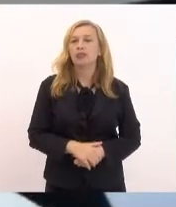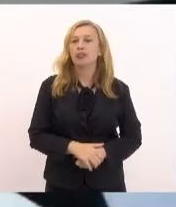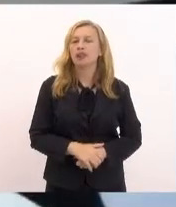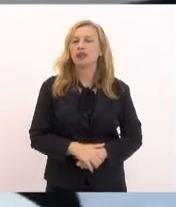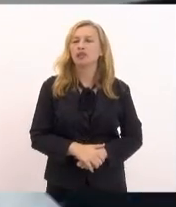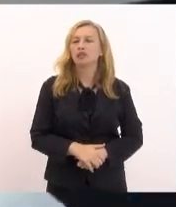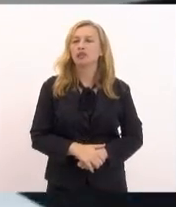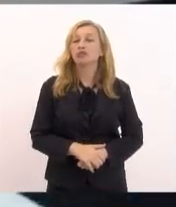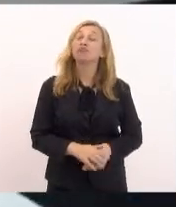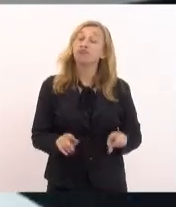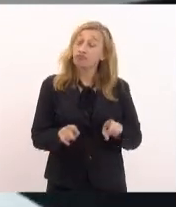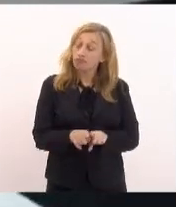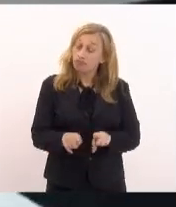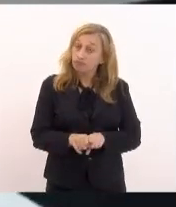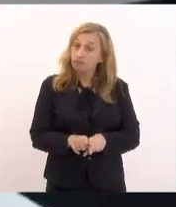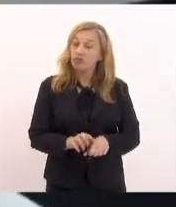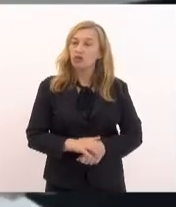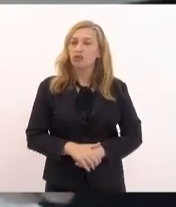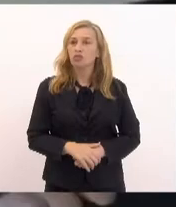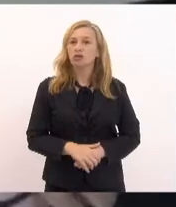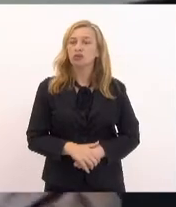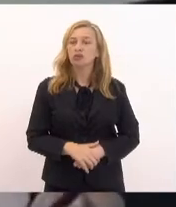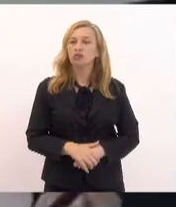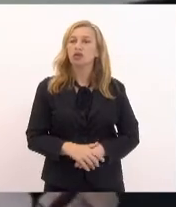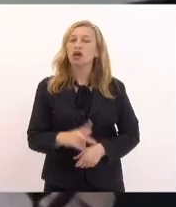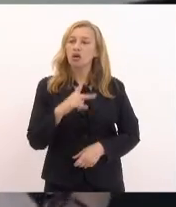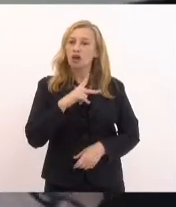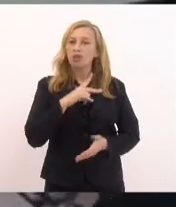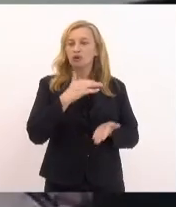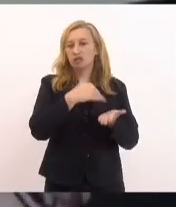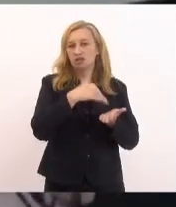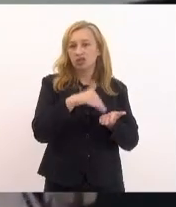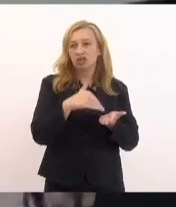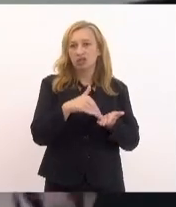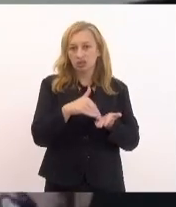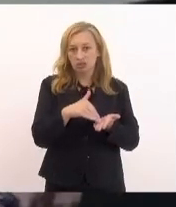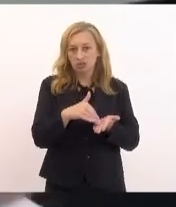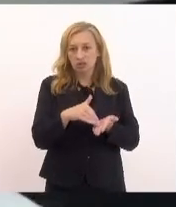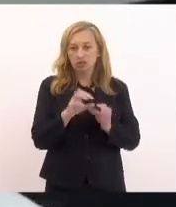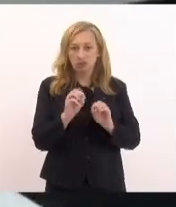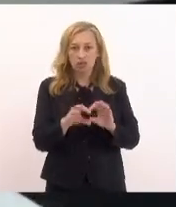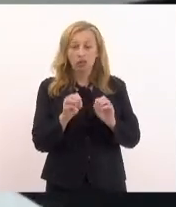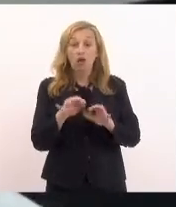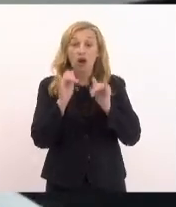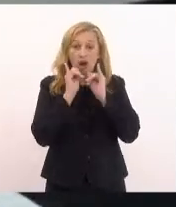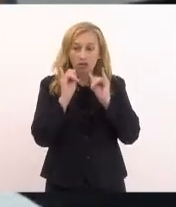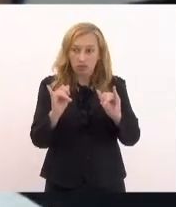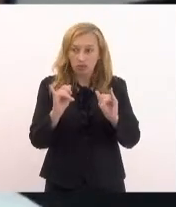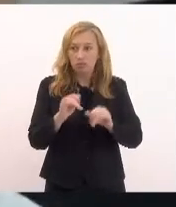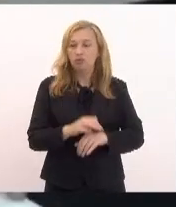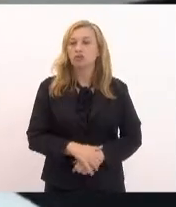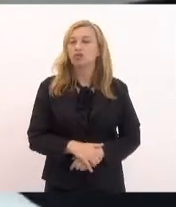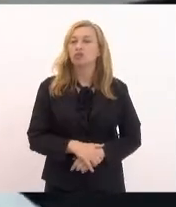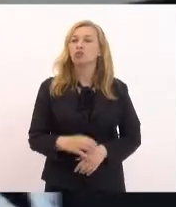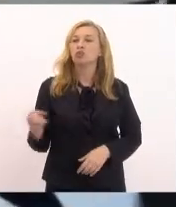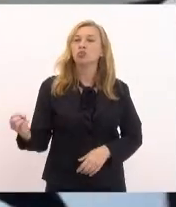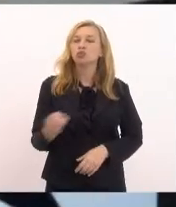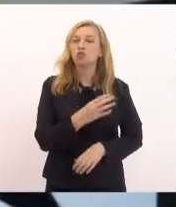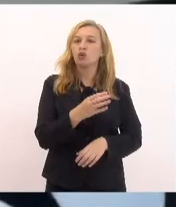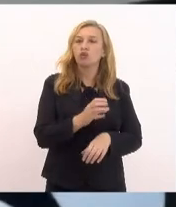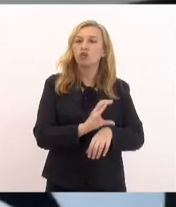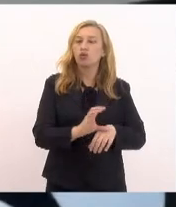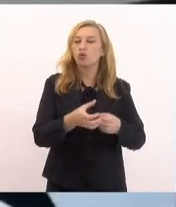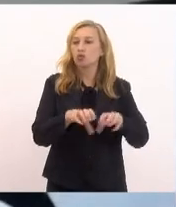E, além disso, a própria Secretaria de Educação anunciou que vai fazer um novo concurso